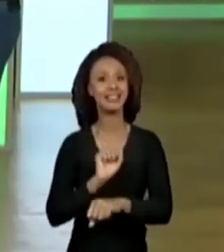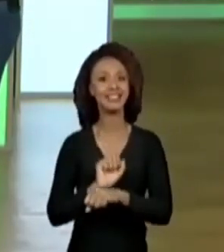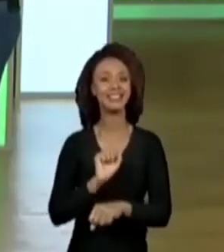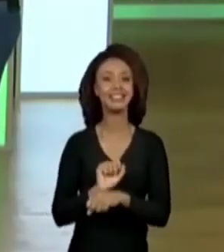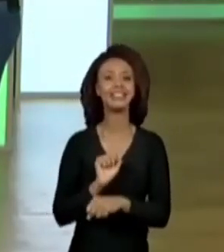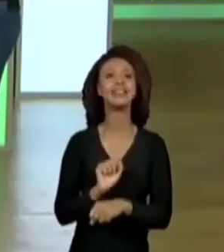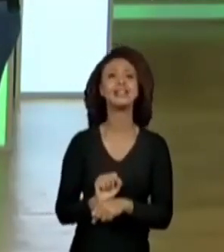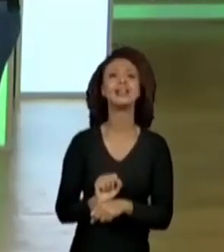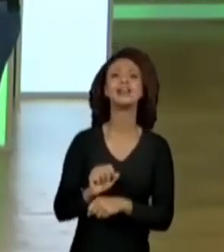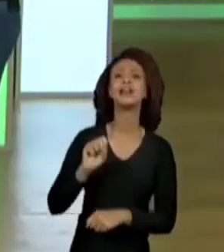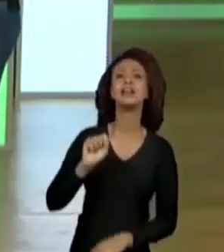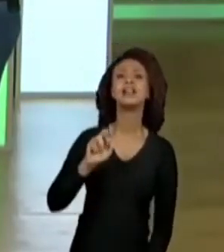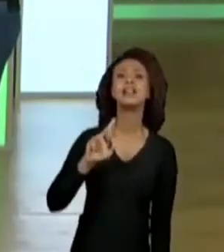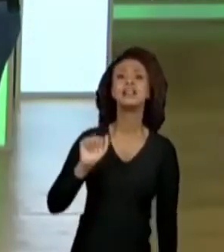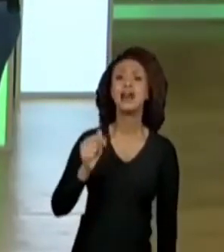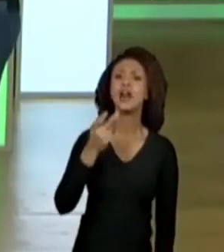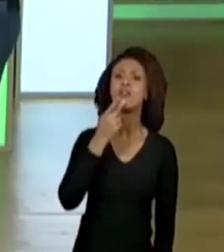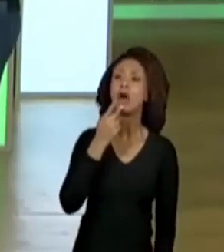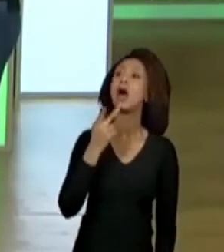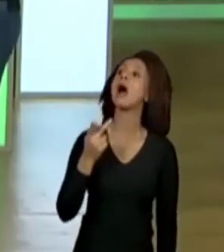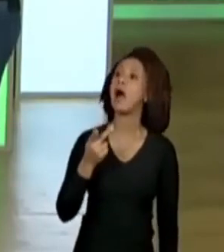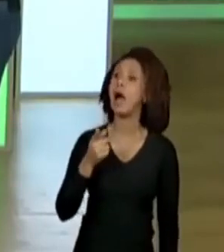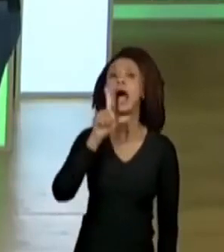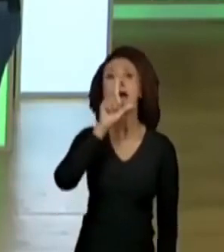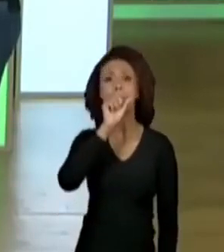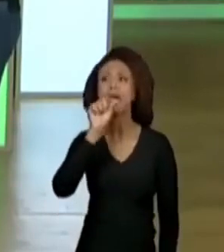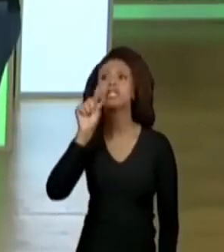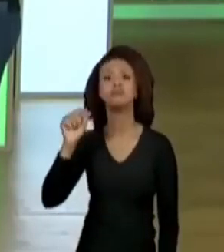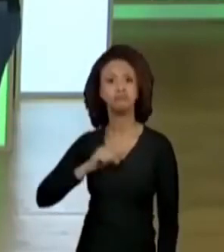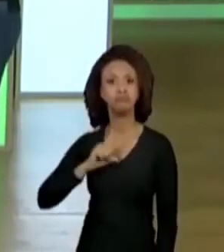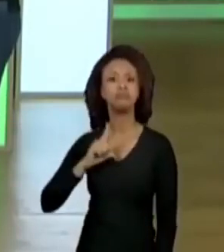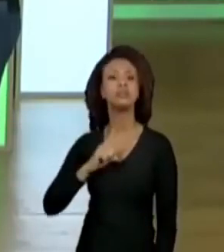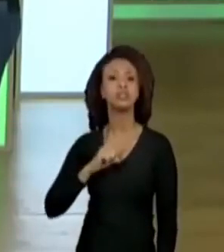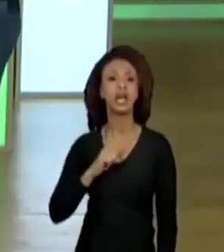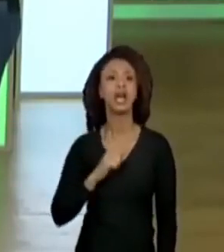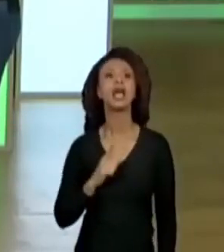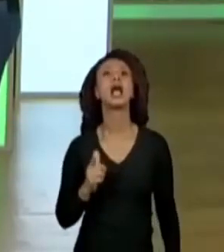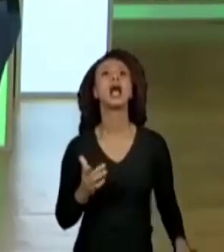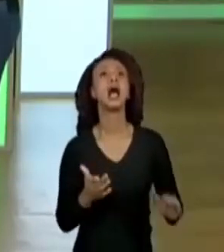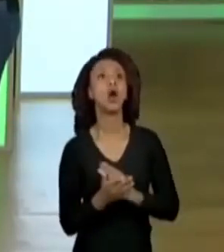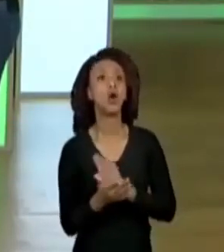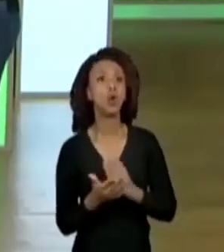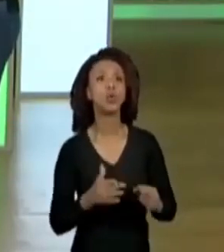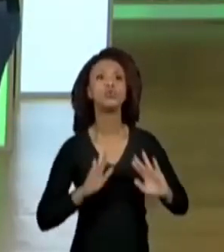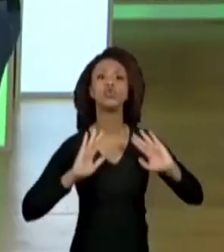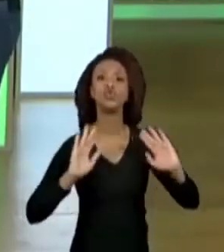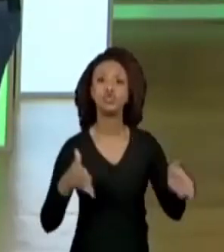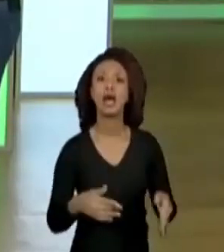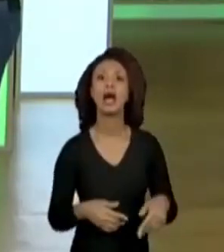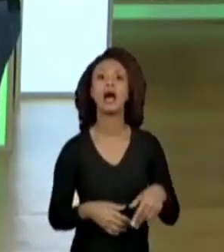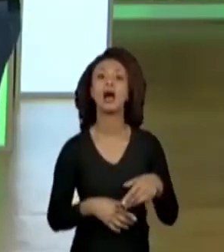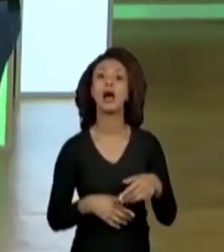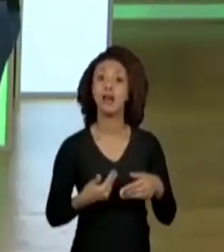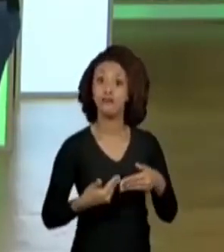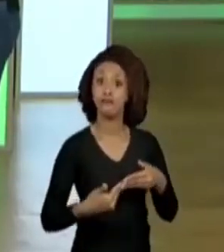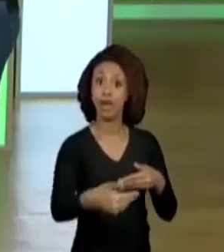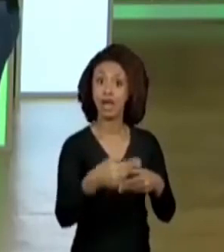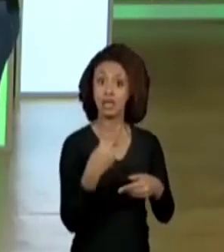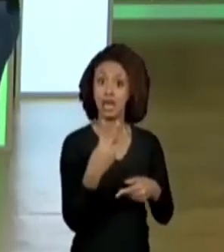falando que tem bastante pássaros. Isso. Tem professora dizendo ali que são três aulas, já foi uma, agora faltam duas, é